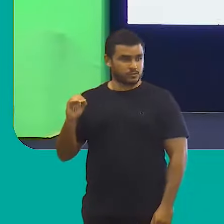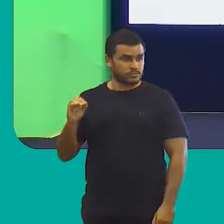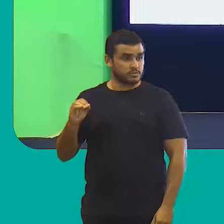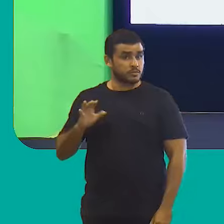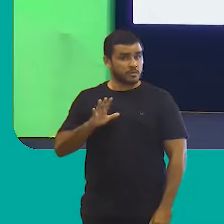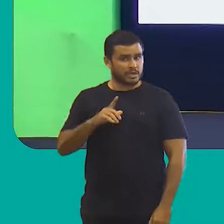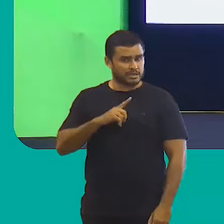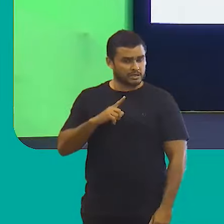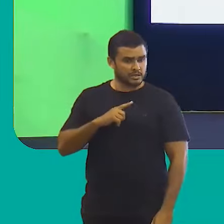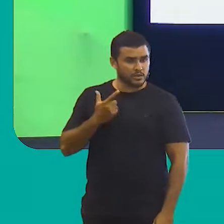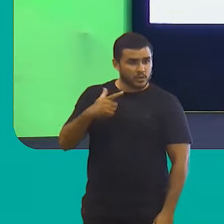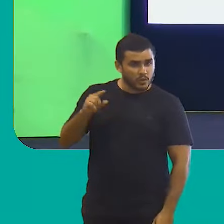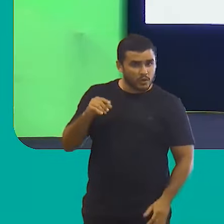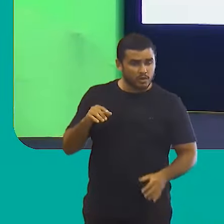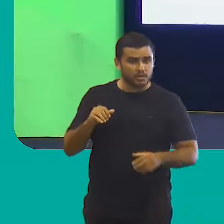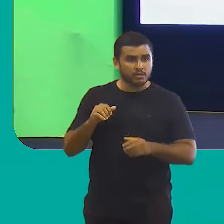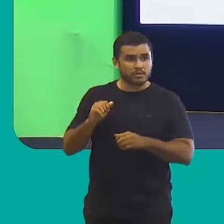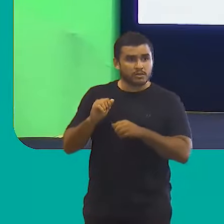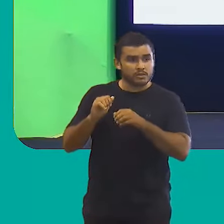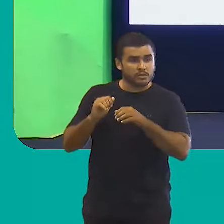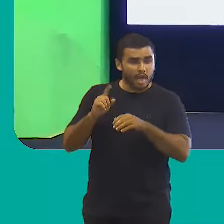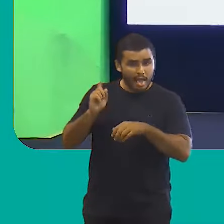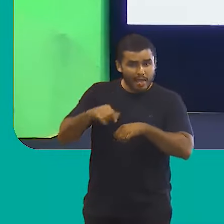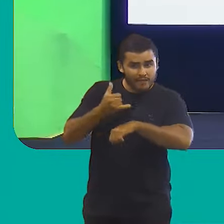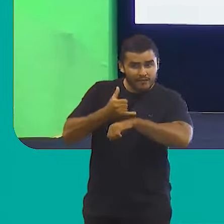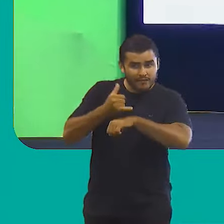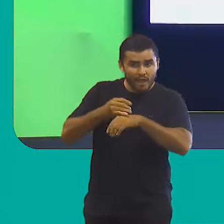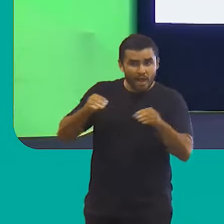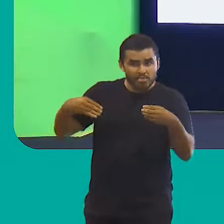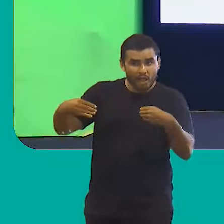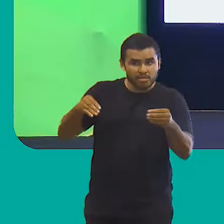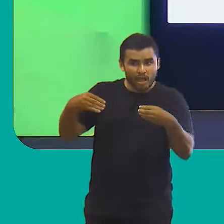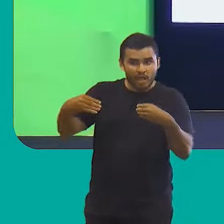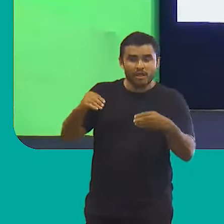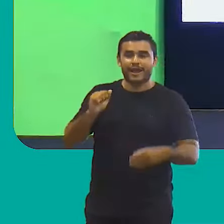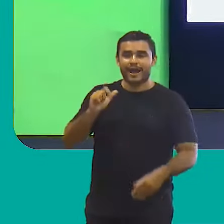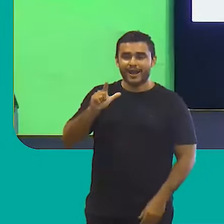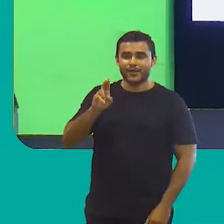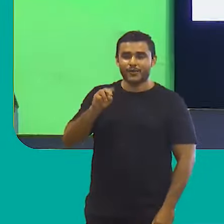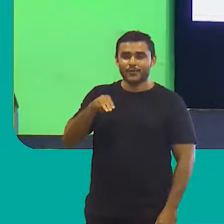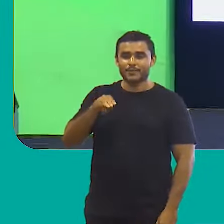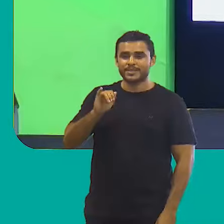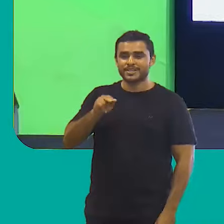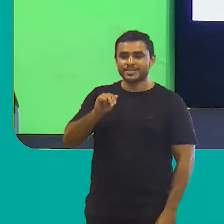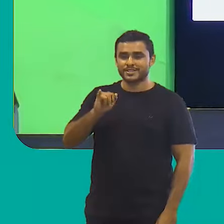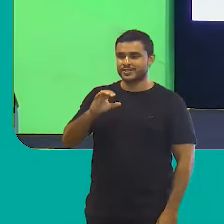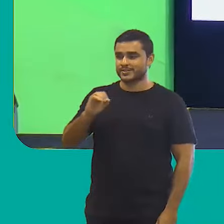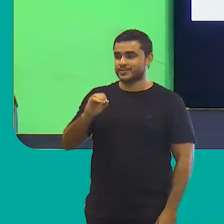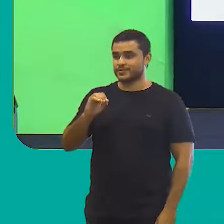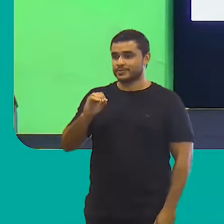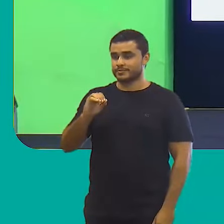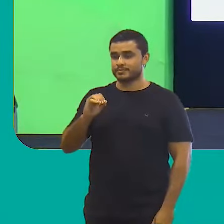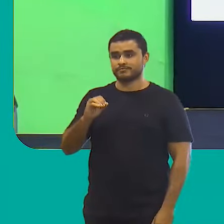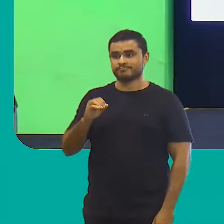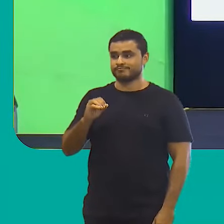é magnético. Isso daí é um negócio interessante. O que tem magnetismo? O que é atraído por